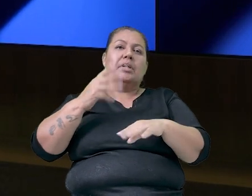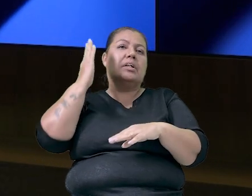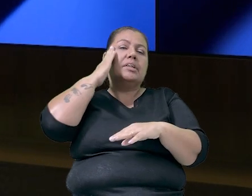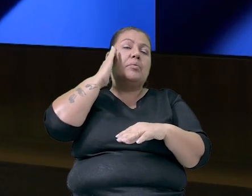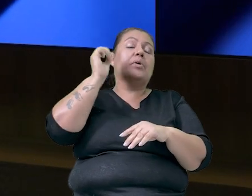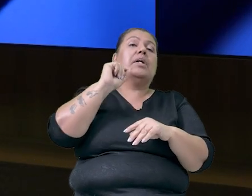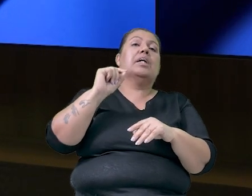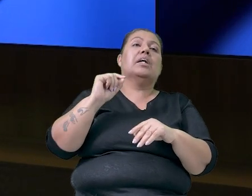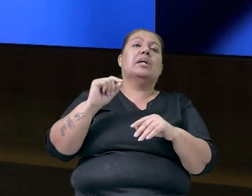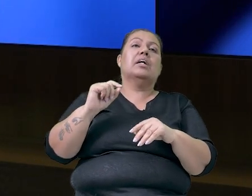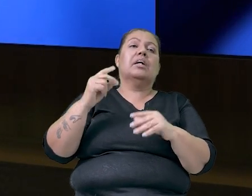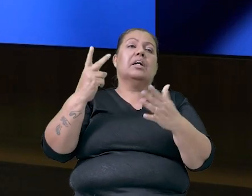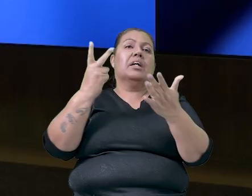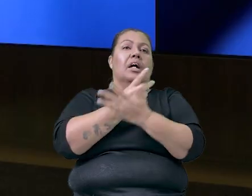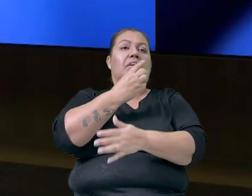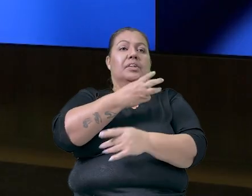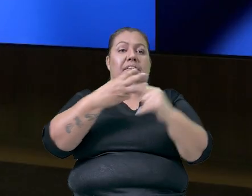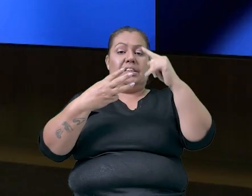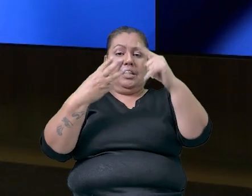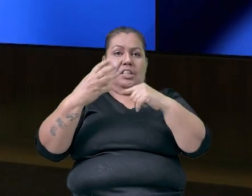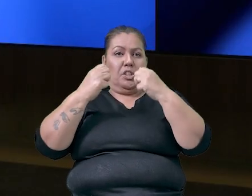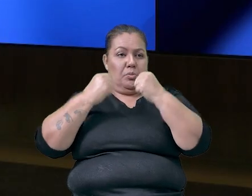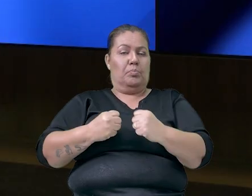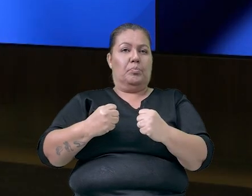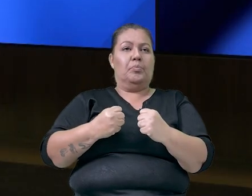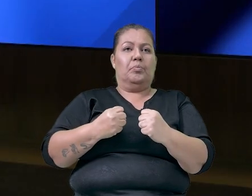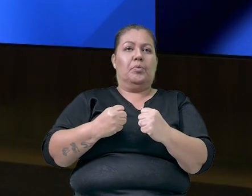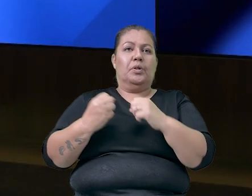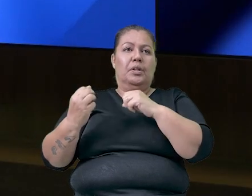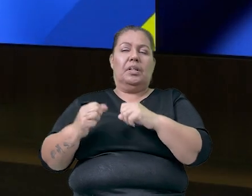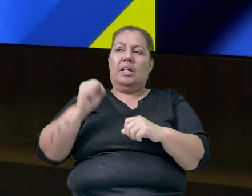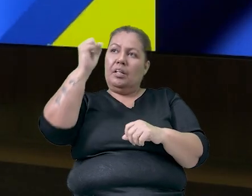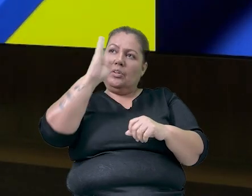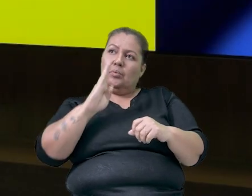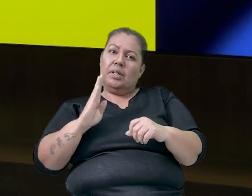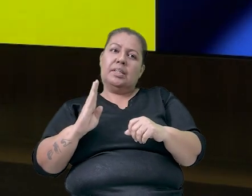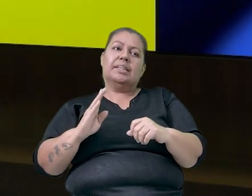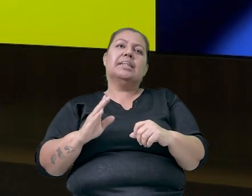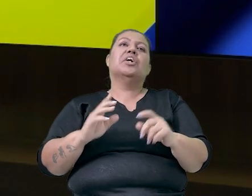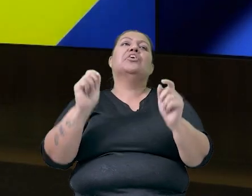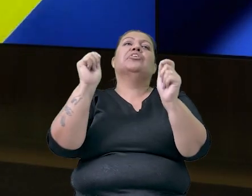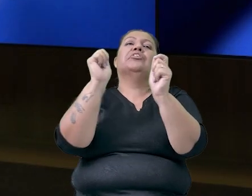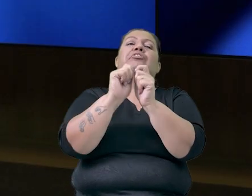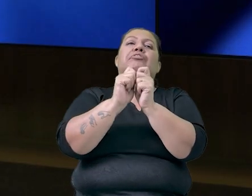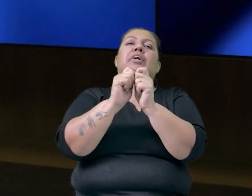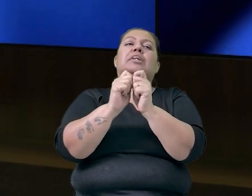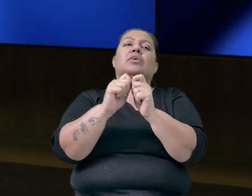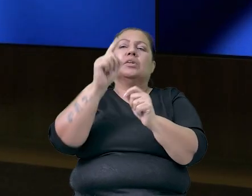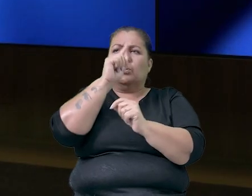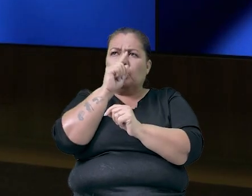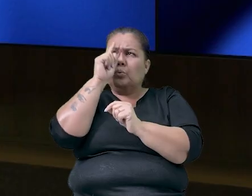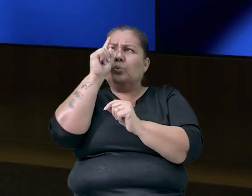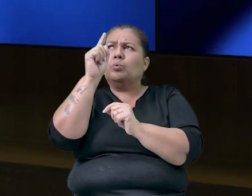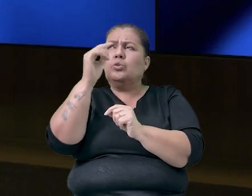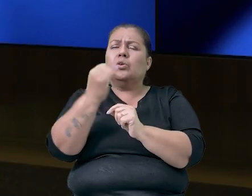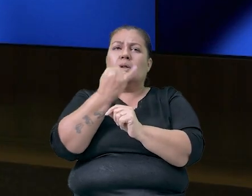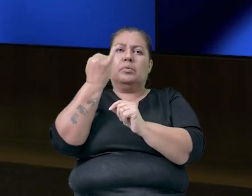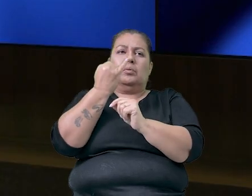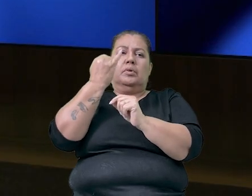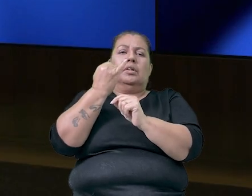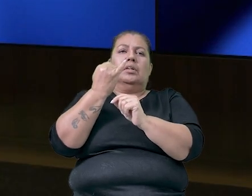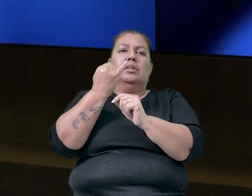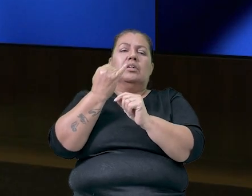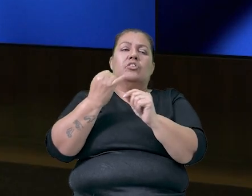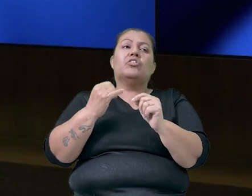saiba, então, como é que os 3 poderes da República estão atuando, quais são suas principais notícias do dia, né? E garantir